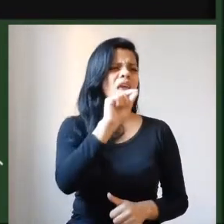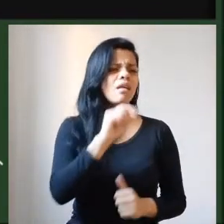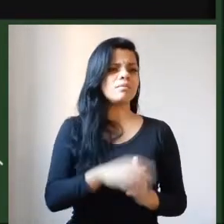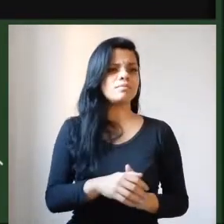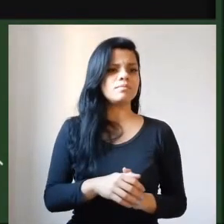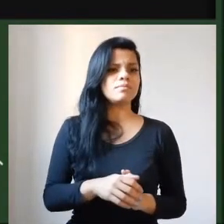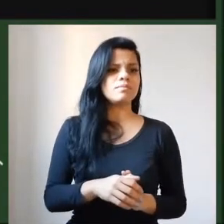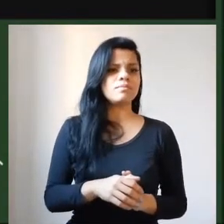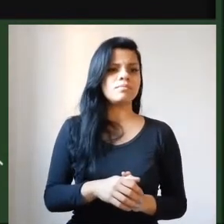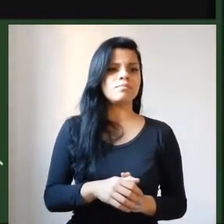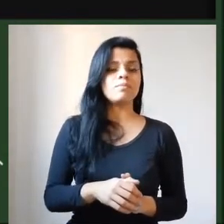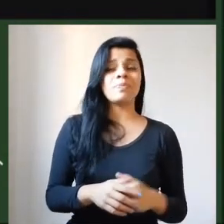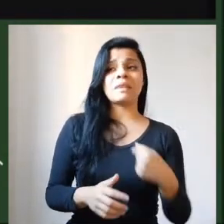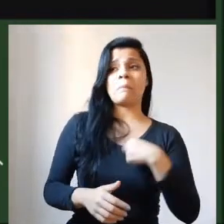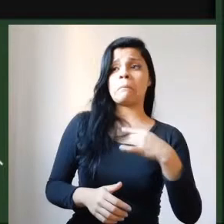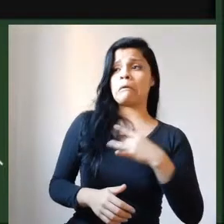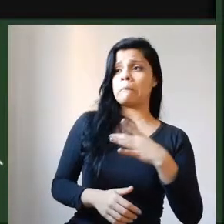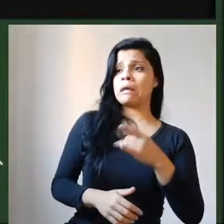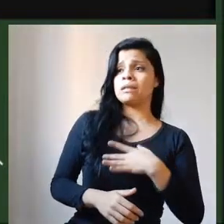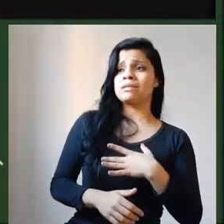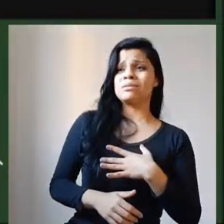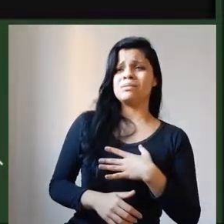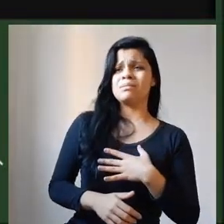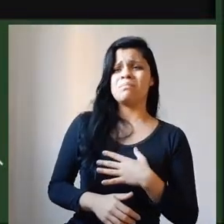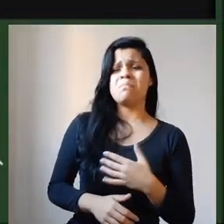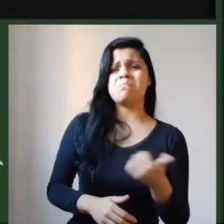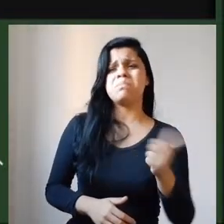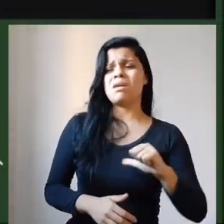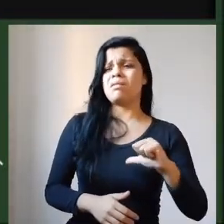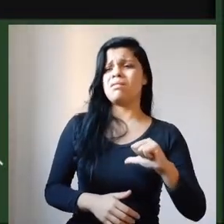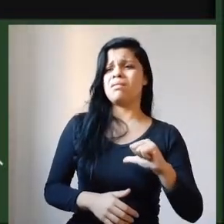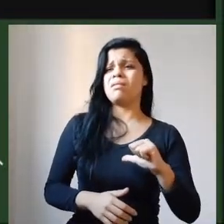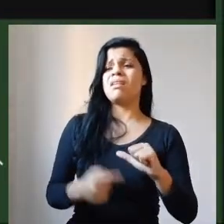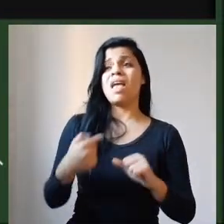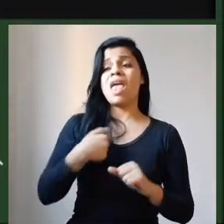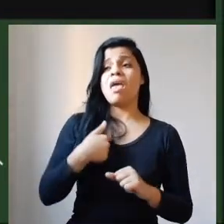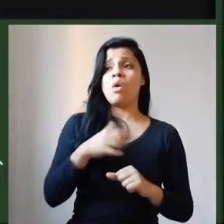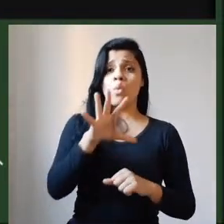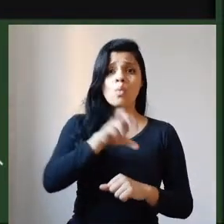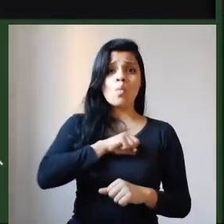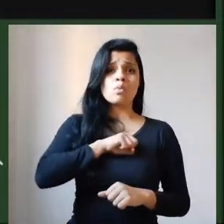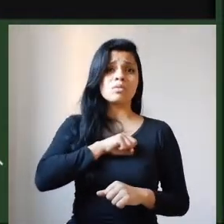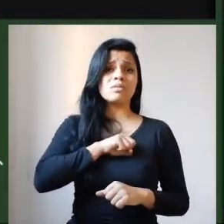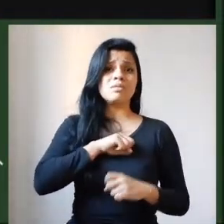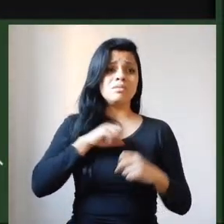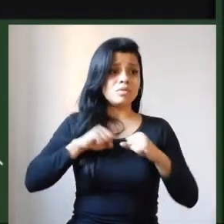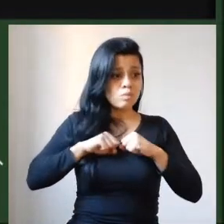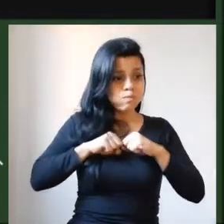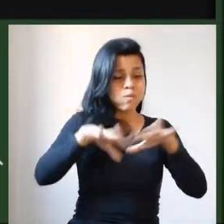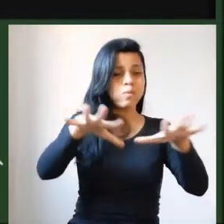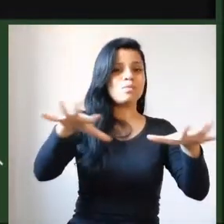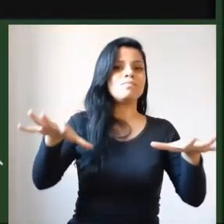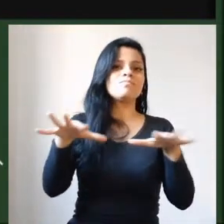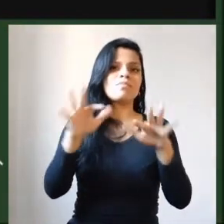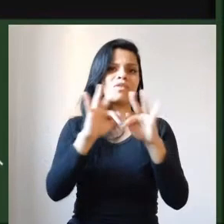gente se contaminar e passar para outros, né, para a família, para pessoas mais próximas.